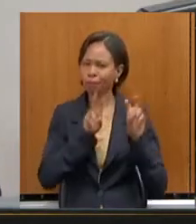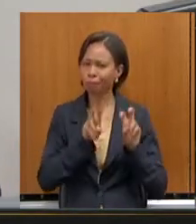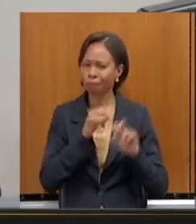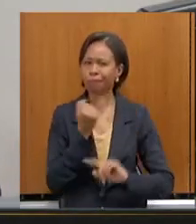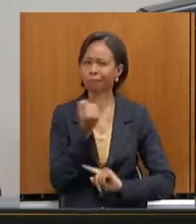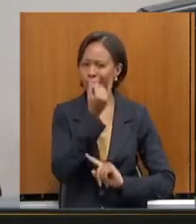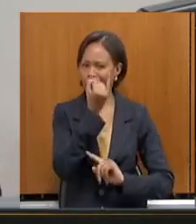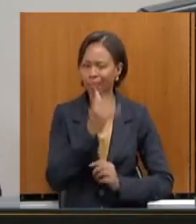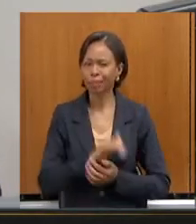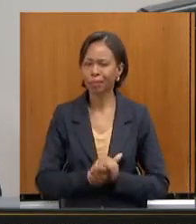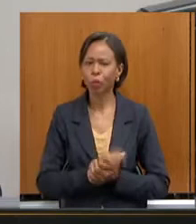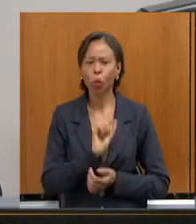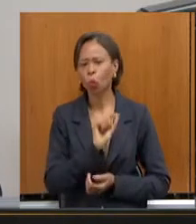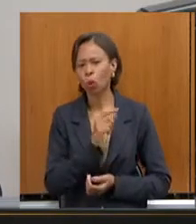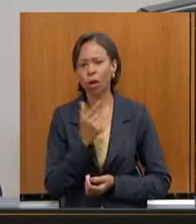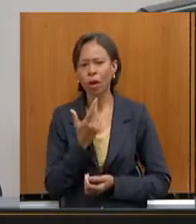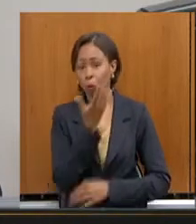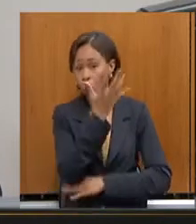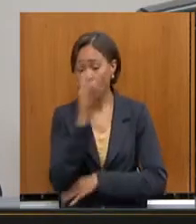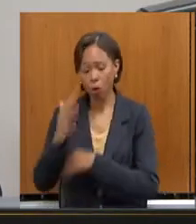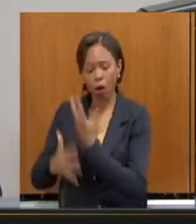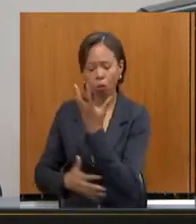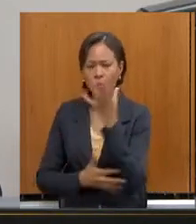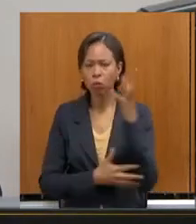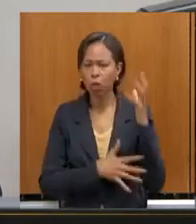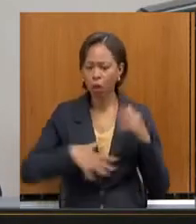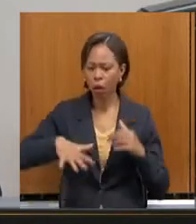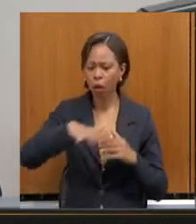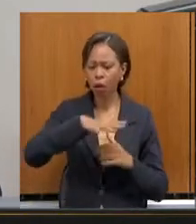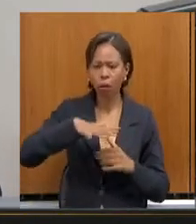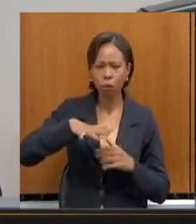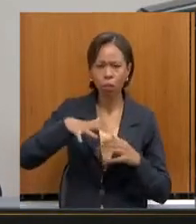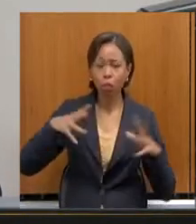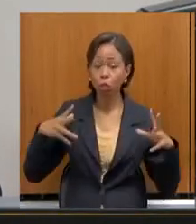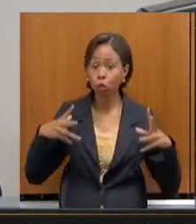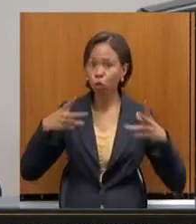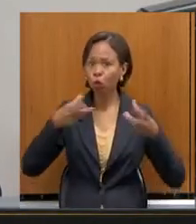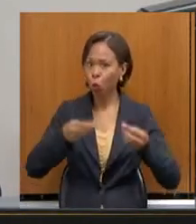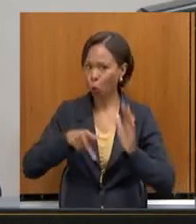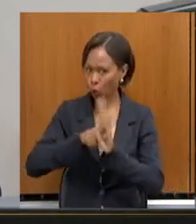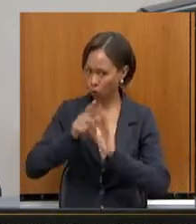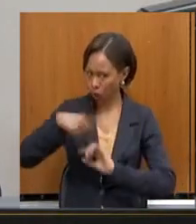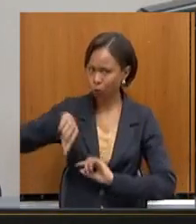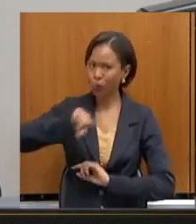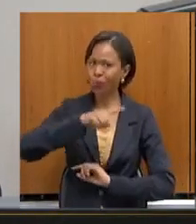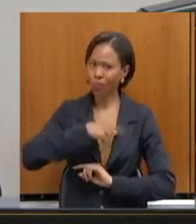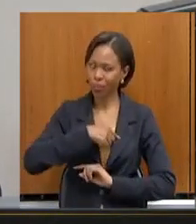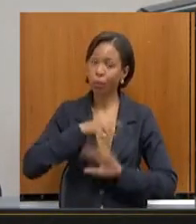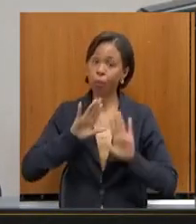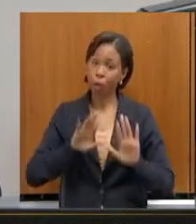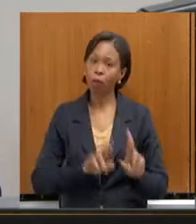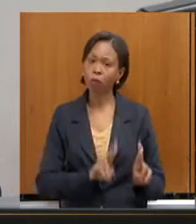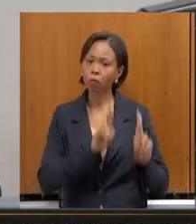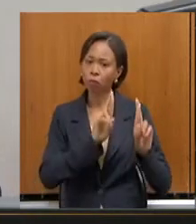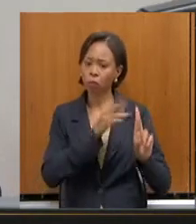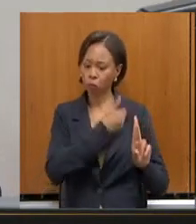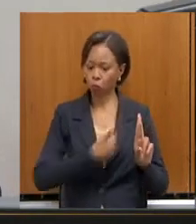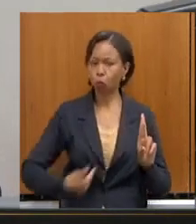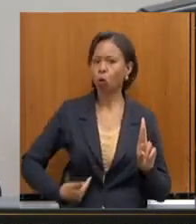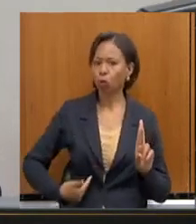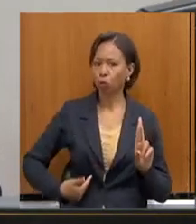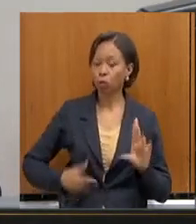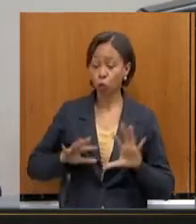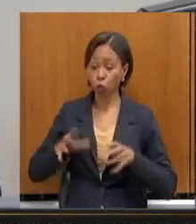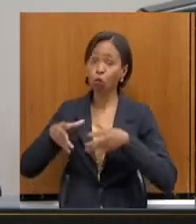o meu o meio ambiente é um bem de uso comum ou seja de todos nós mas é dever do poder público e também da